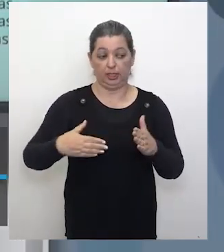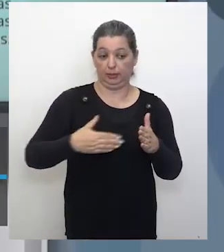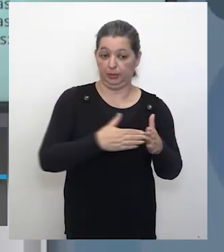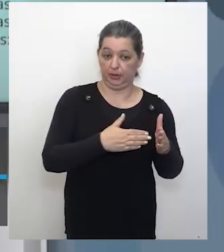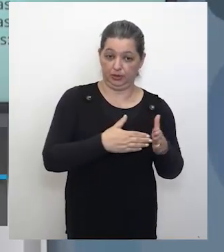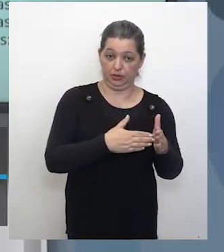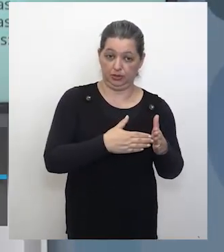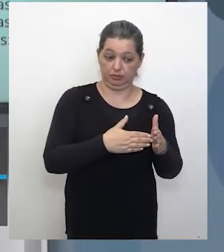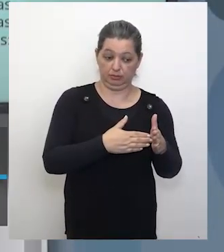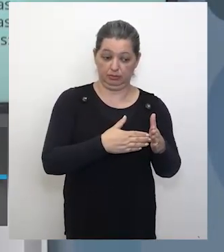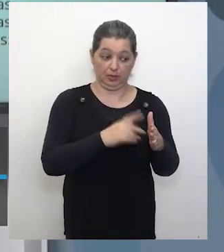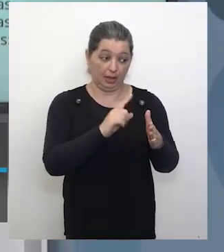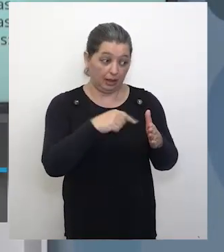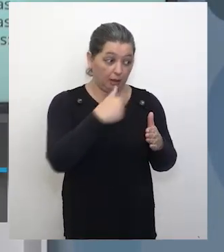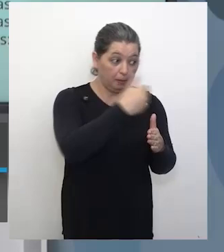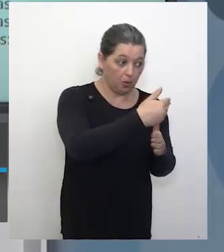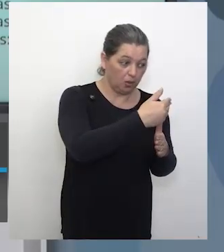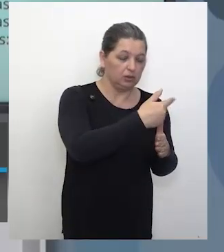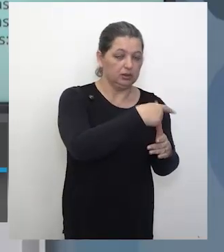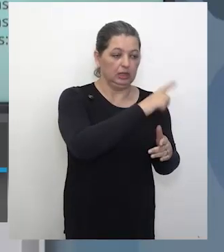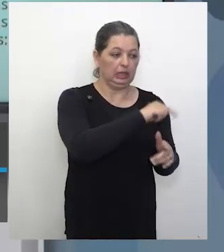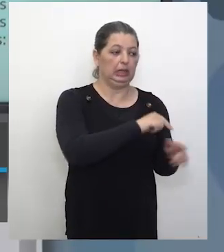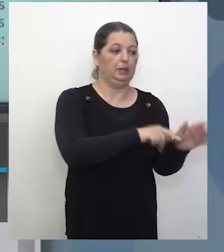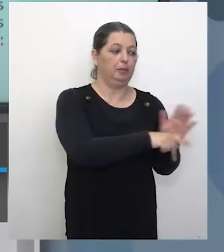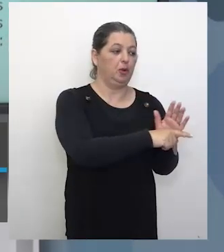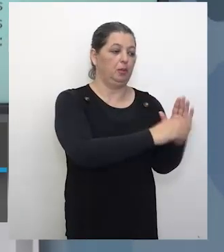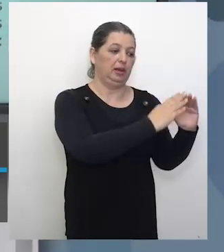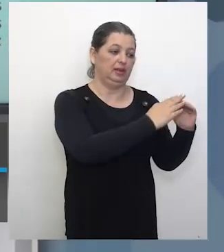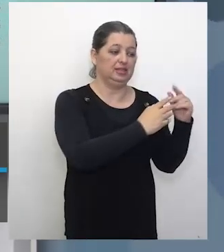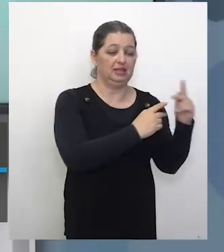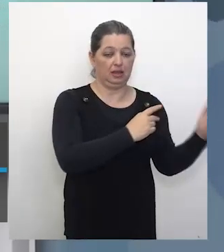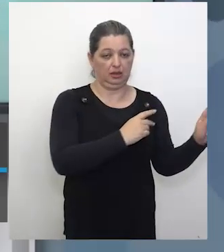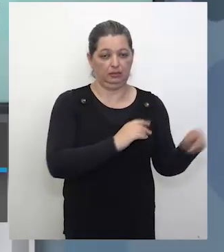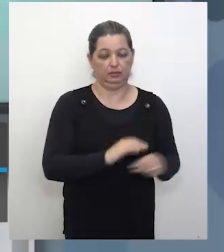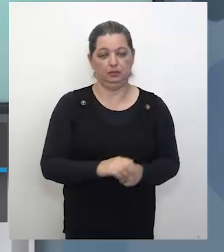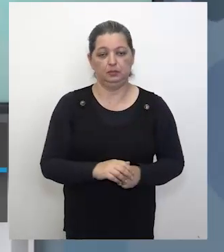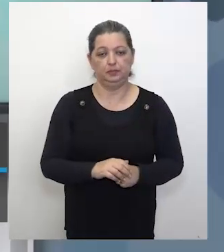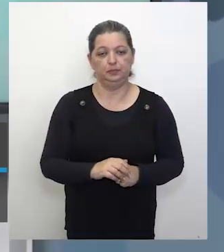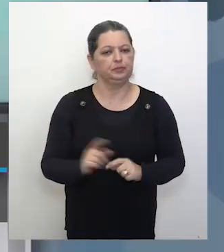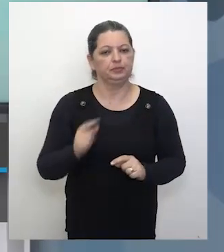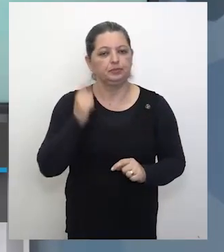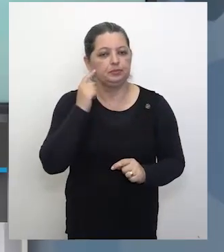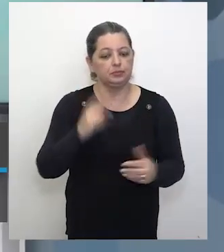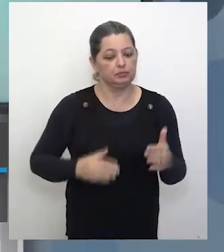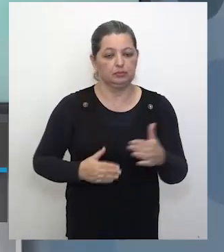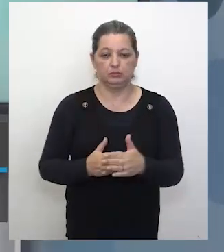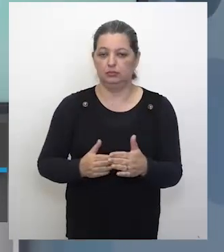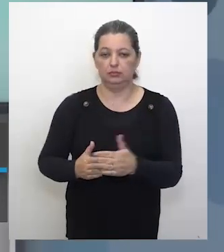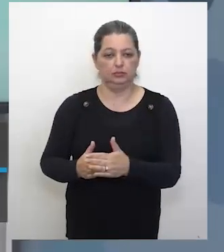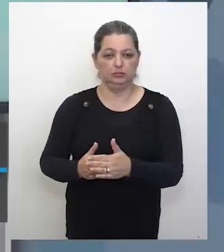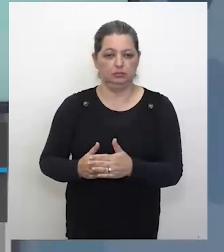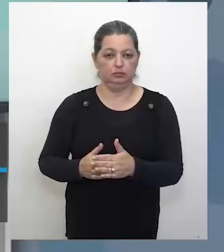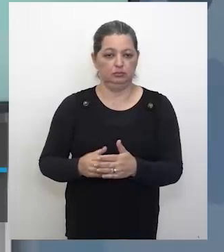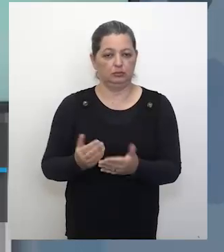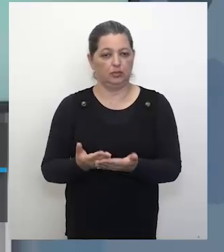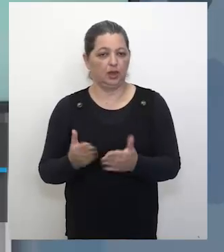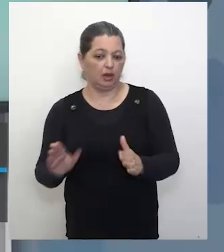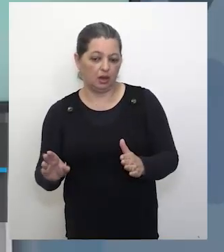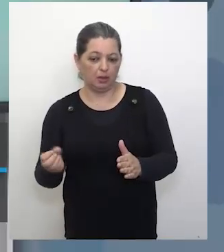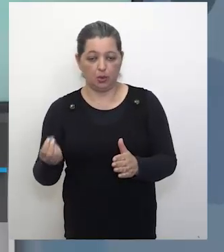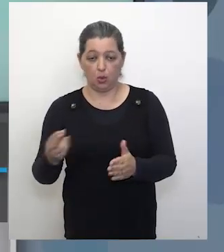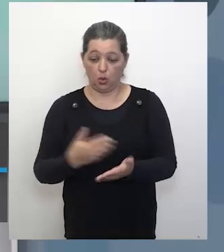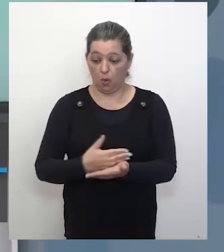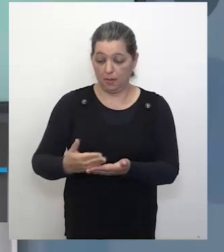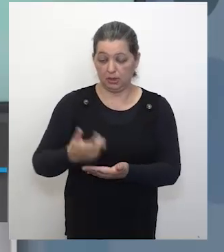é a casa da Jennifer, a partir daqui é a minha, né? E não necessariamente esse limite ele é só para demarcar onde acaba uma coisa né,